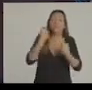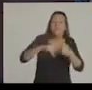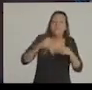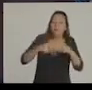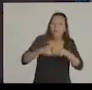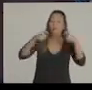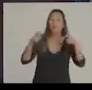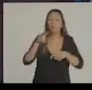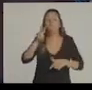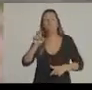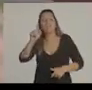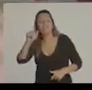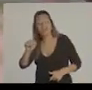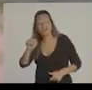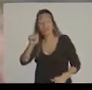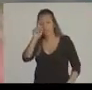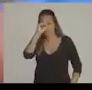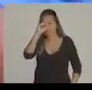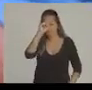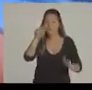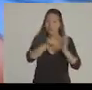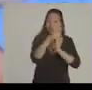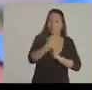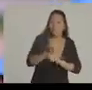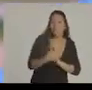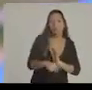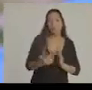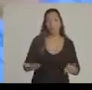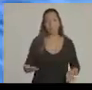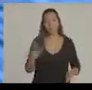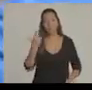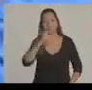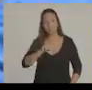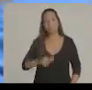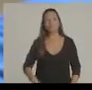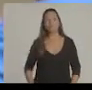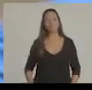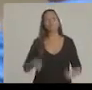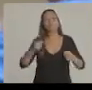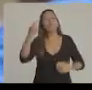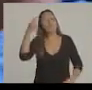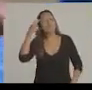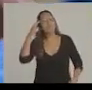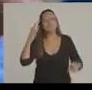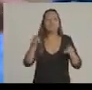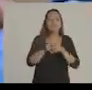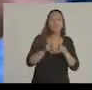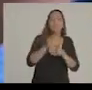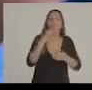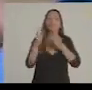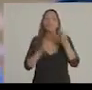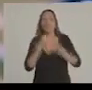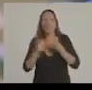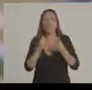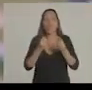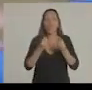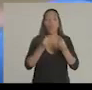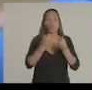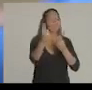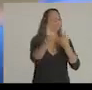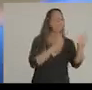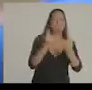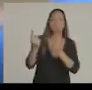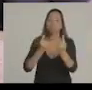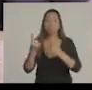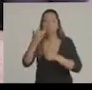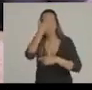você continua sem ser atendido. Tem que aumentar o número de leitos, aumentar o número de especialidades, especialistas nas clínicas, para poder fazer com que esse atendimento